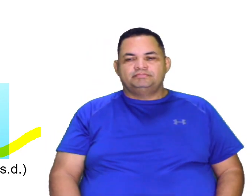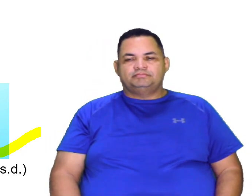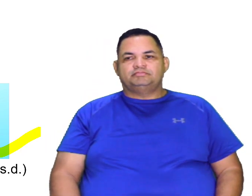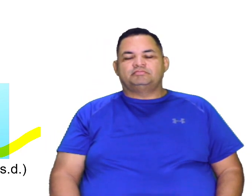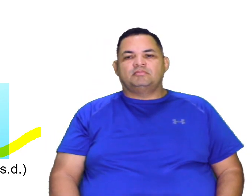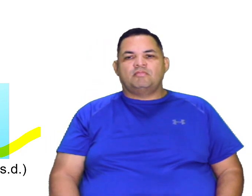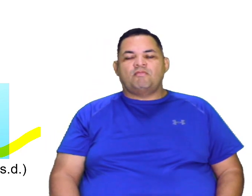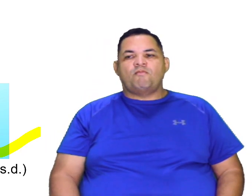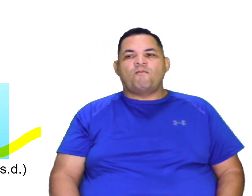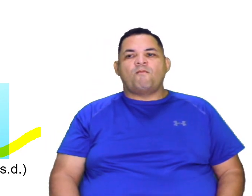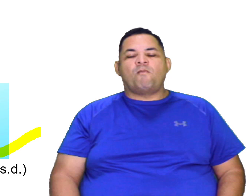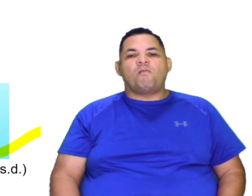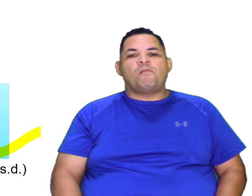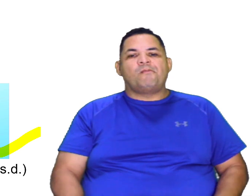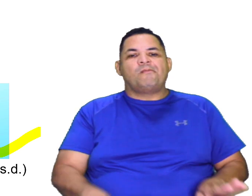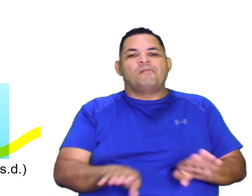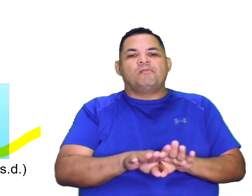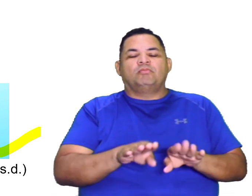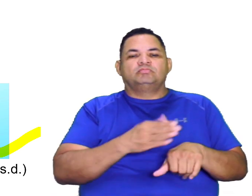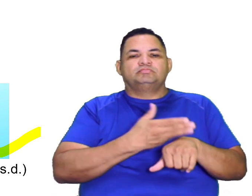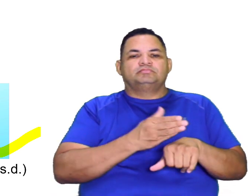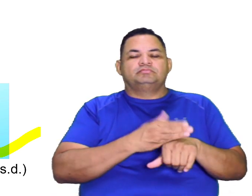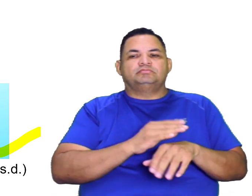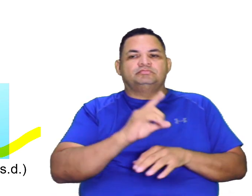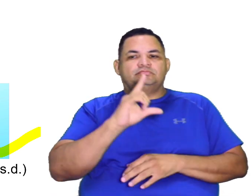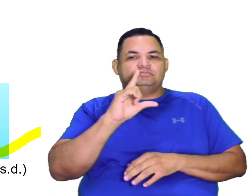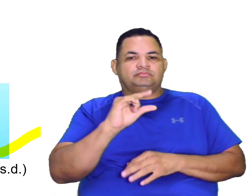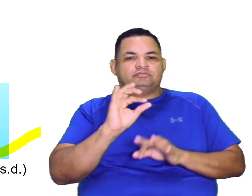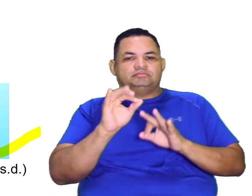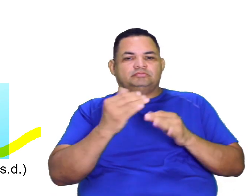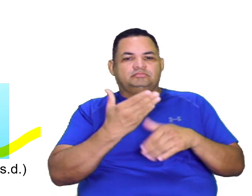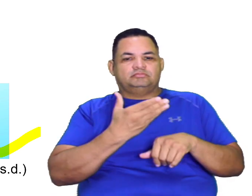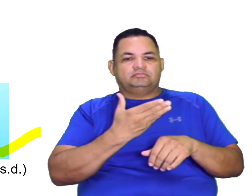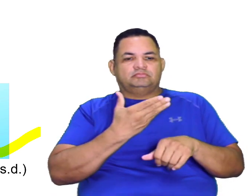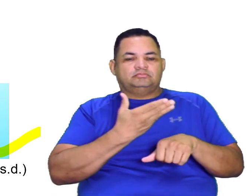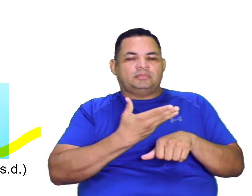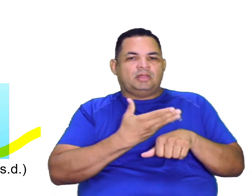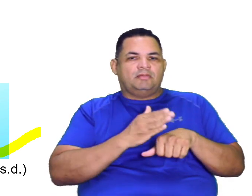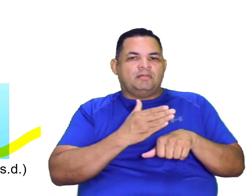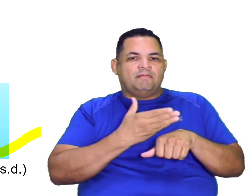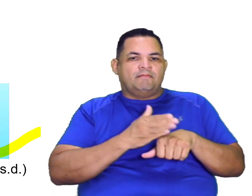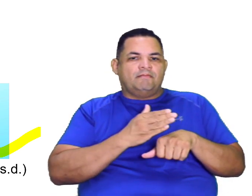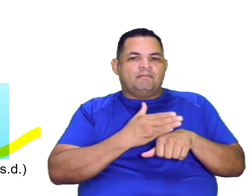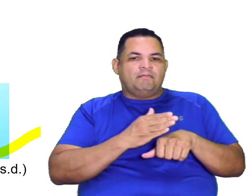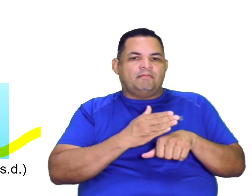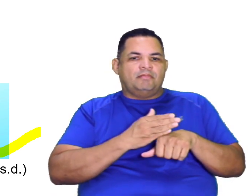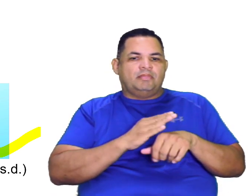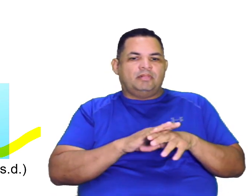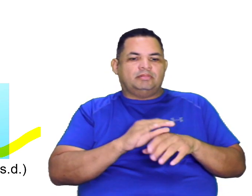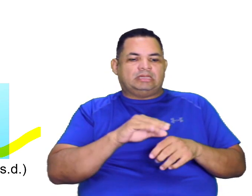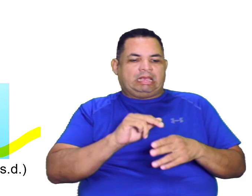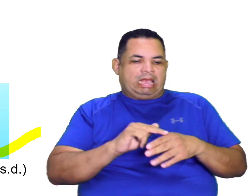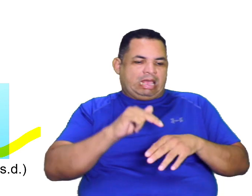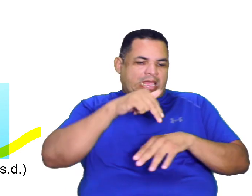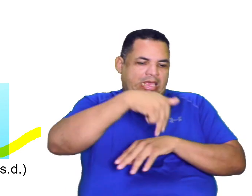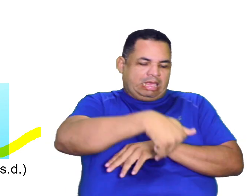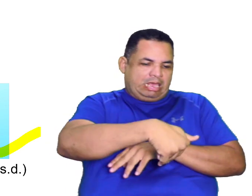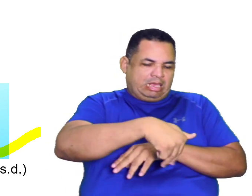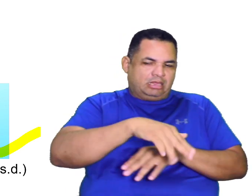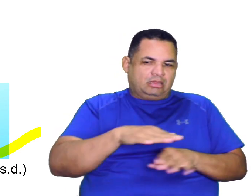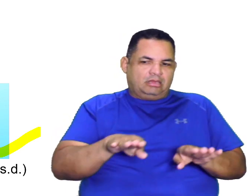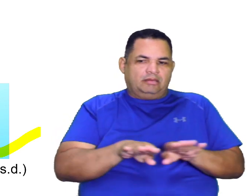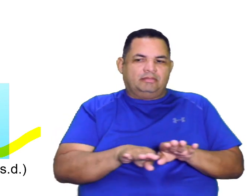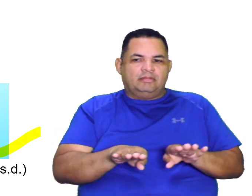Além do que, os exercícios físicos diminuem os efeitos as possibilidades de queda, tá?